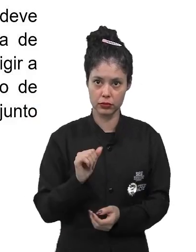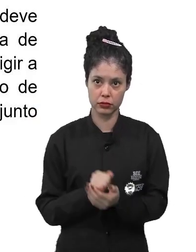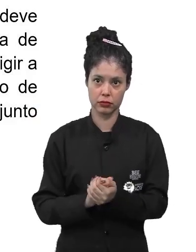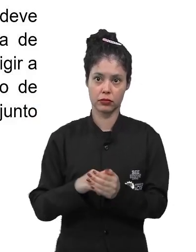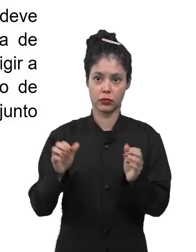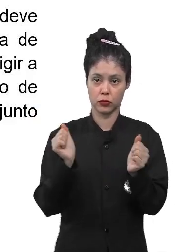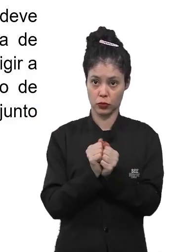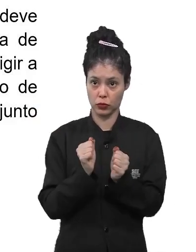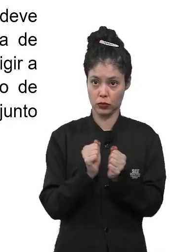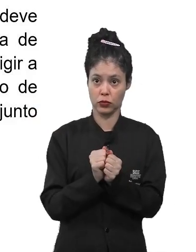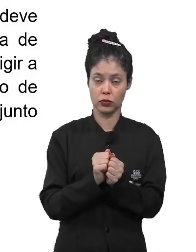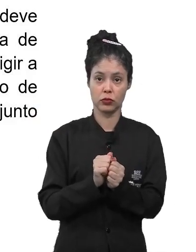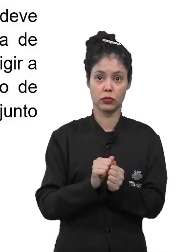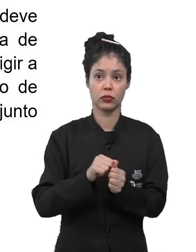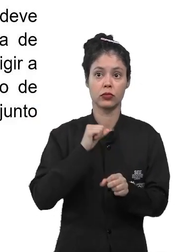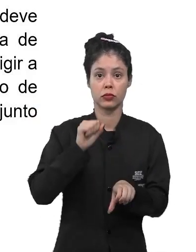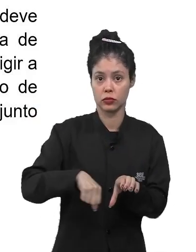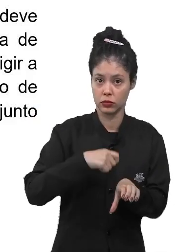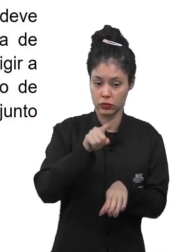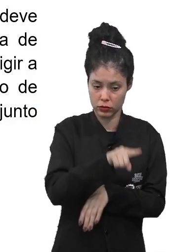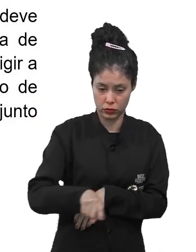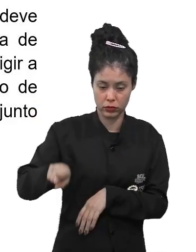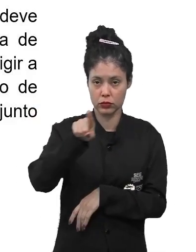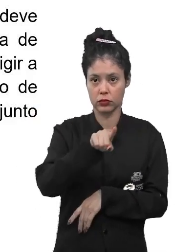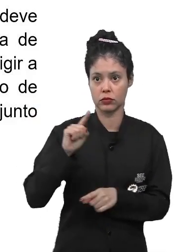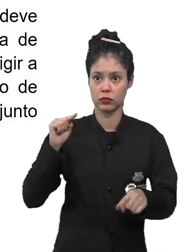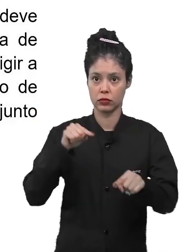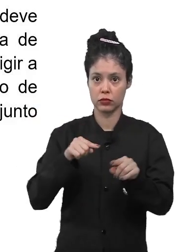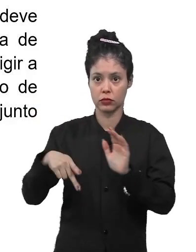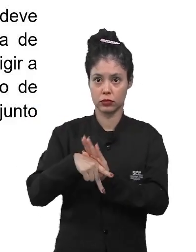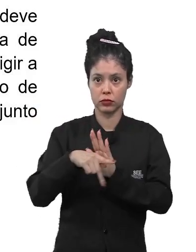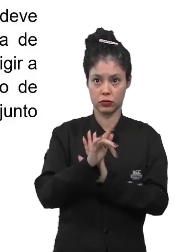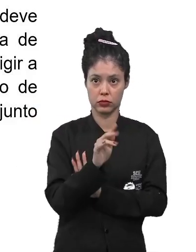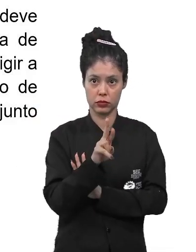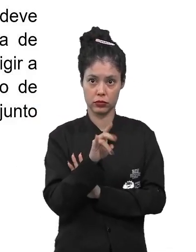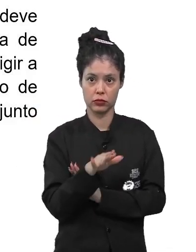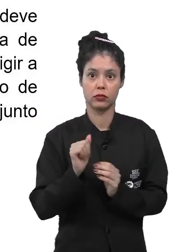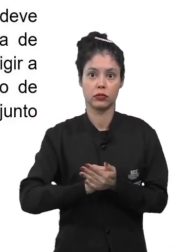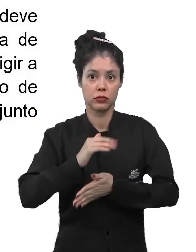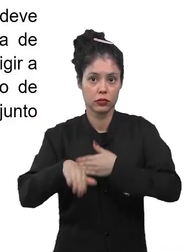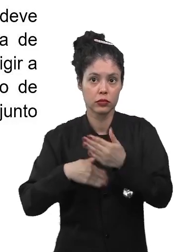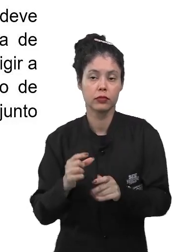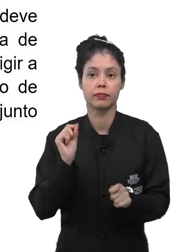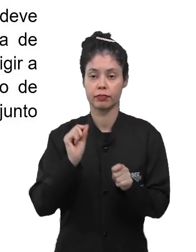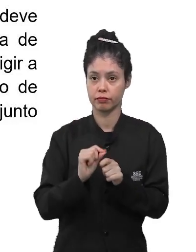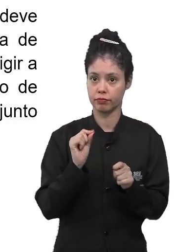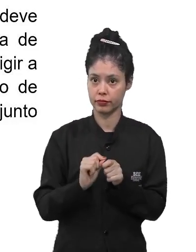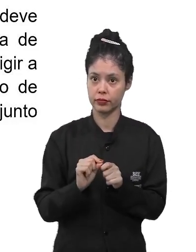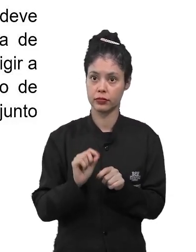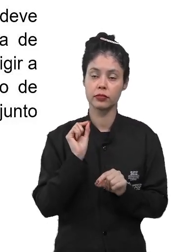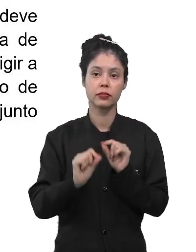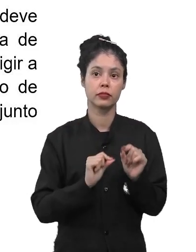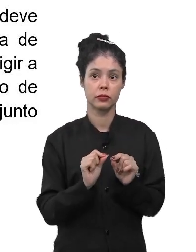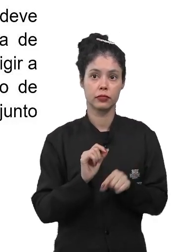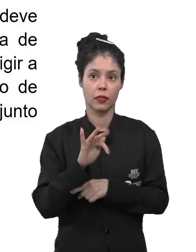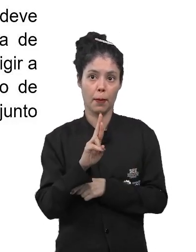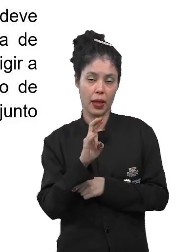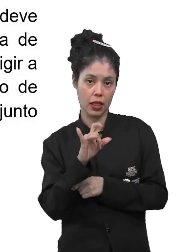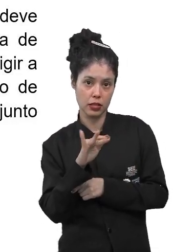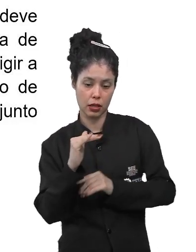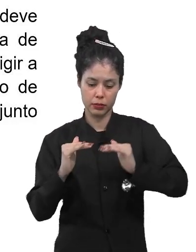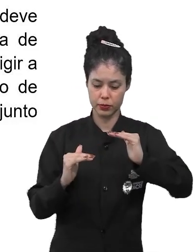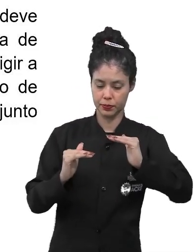de rodas e pneus coincida com o seu centro geométrico. Esse processo é realizado em uma